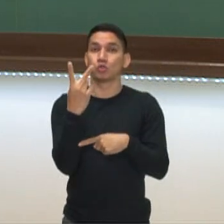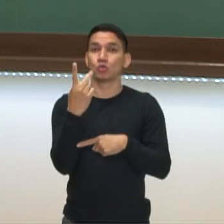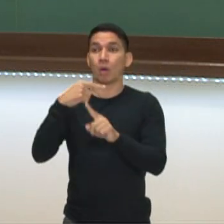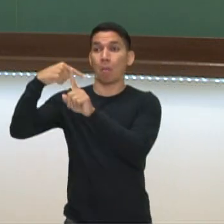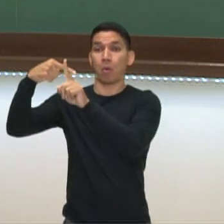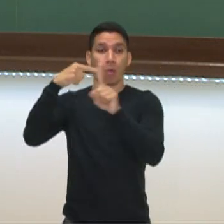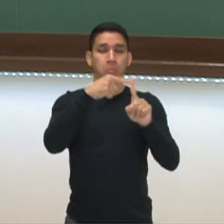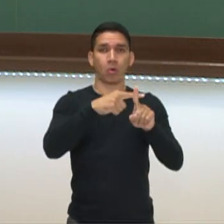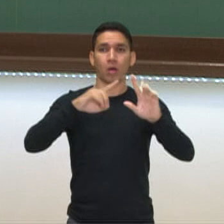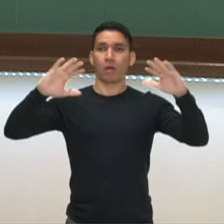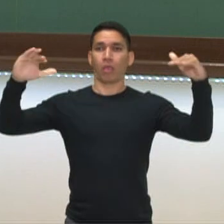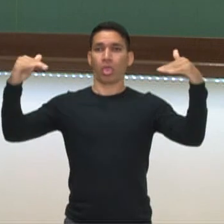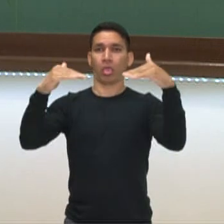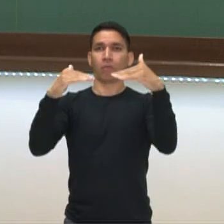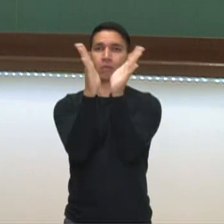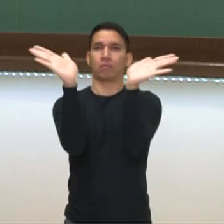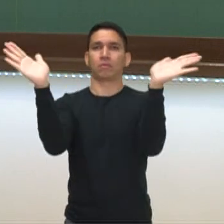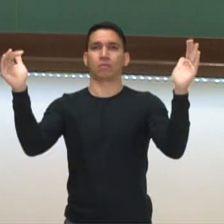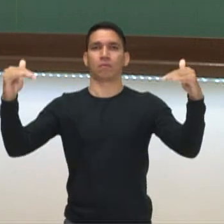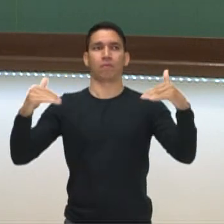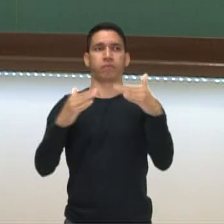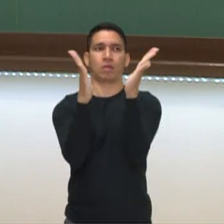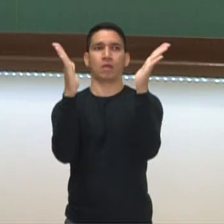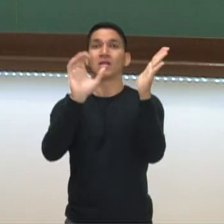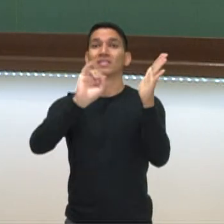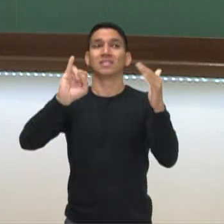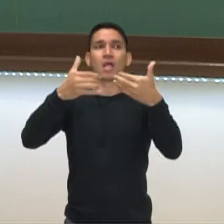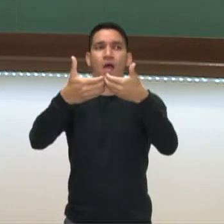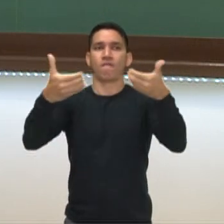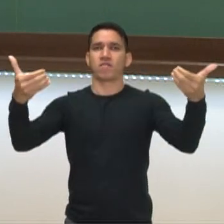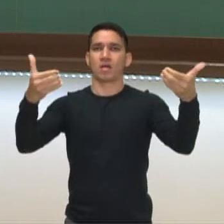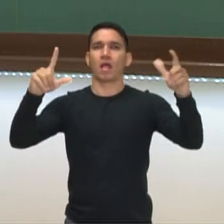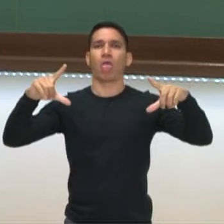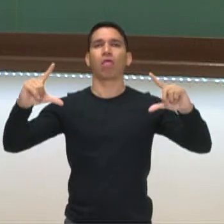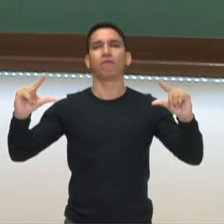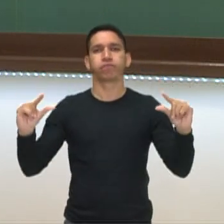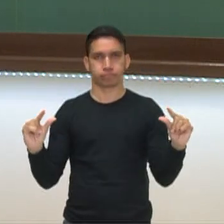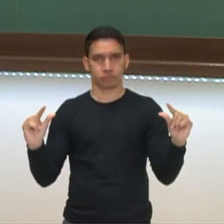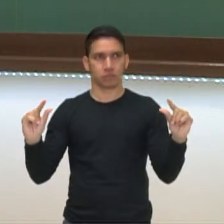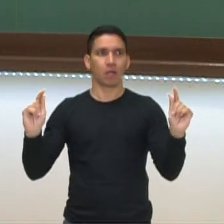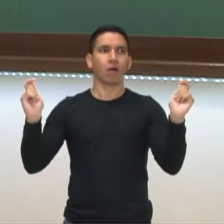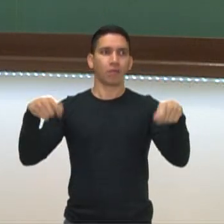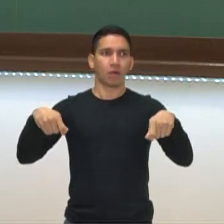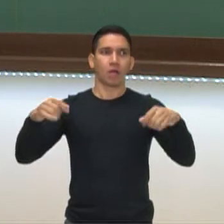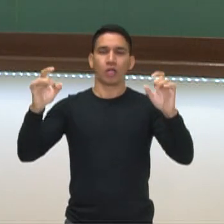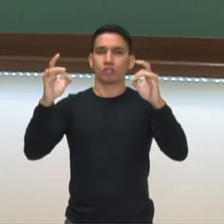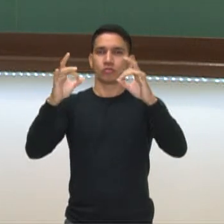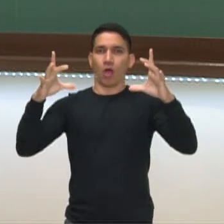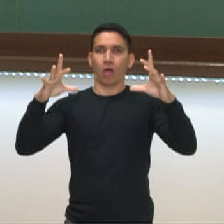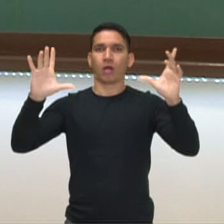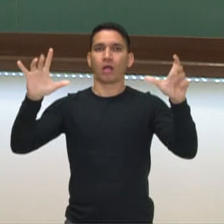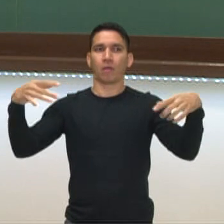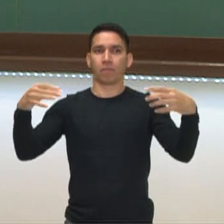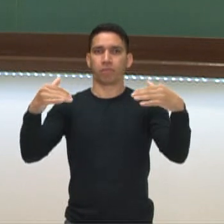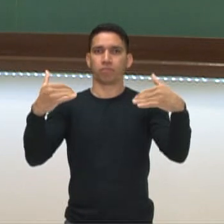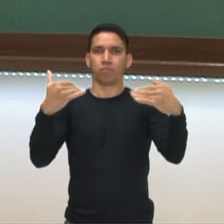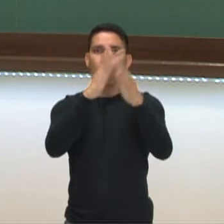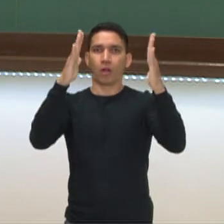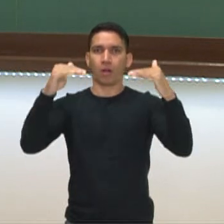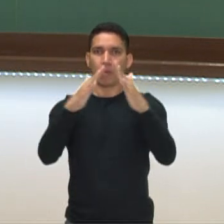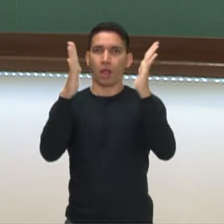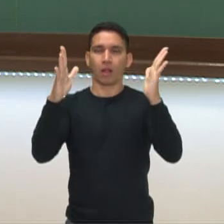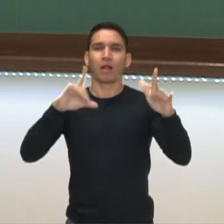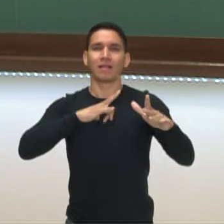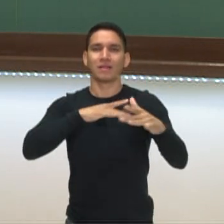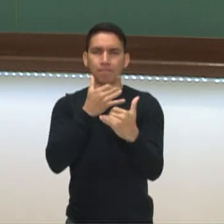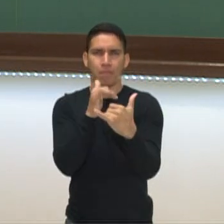ocorre potencial alto. Quando eu afasto, o potencial baixa, né? Então, quando você solta e descarrega a energia das duas